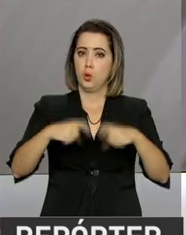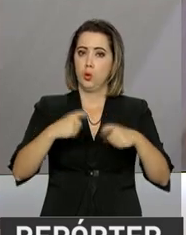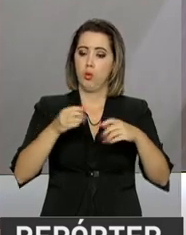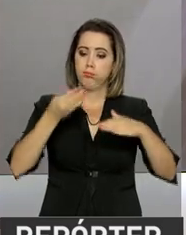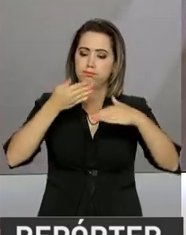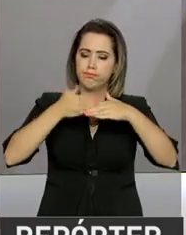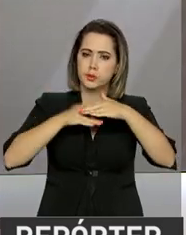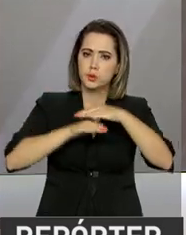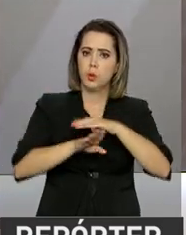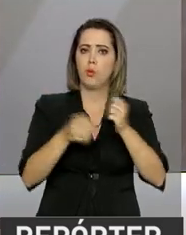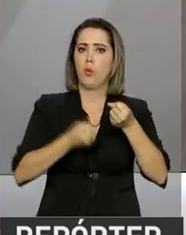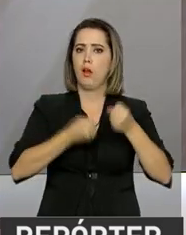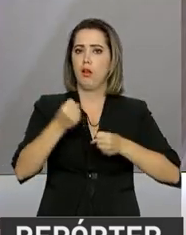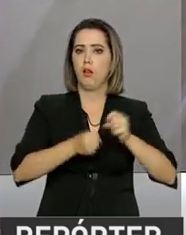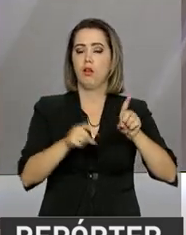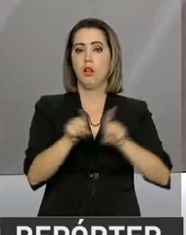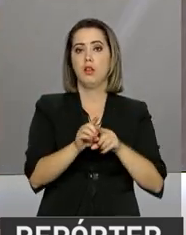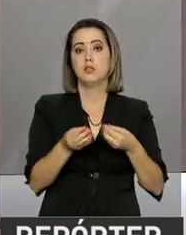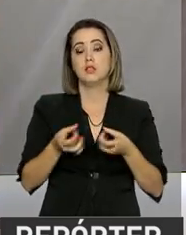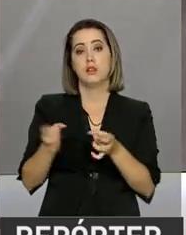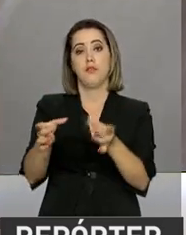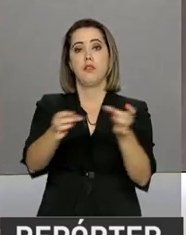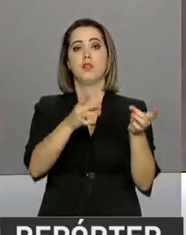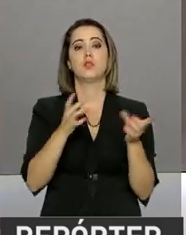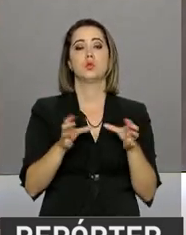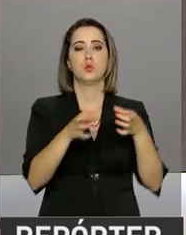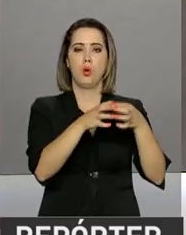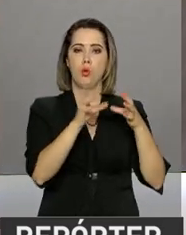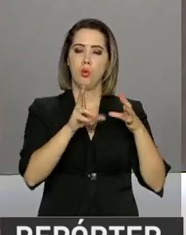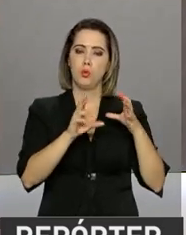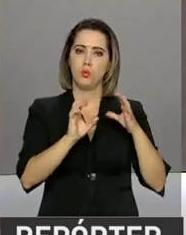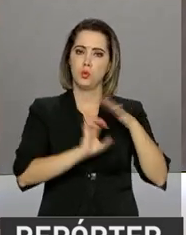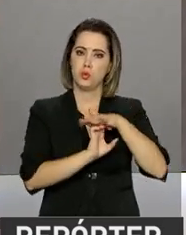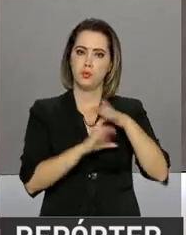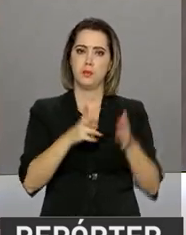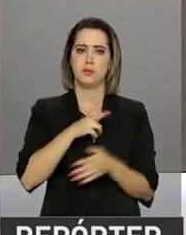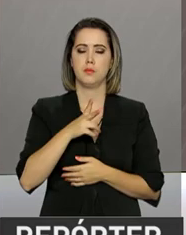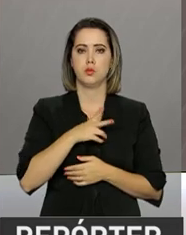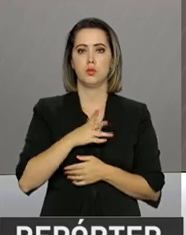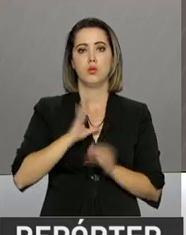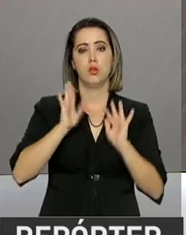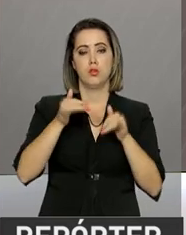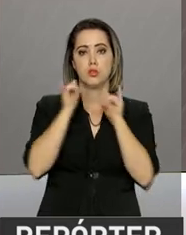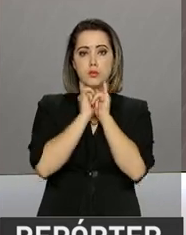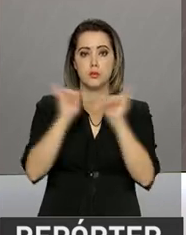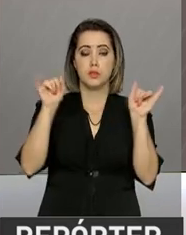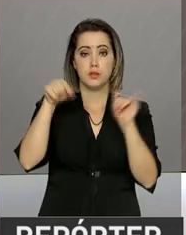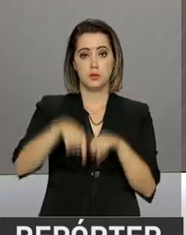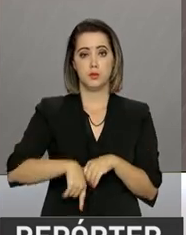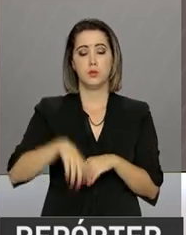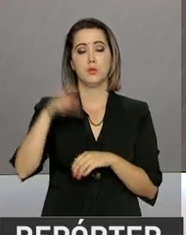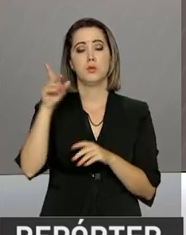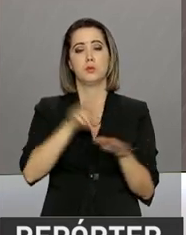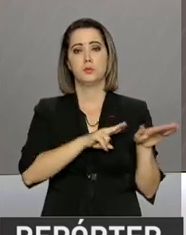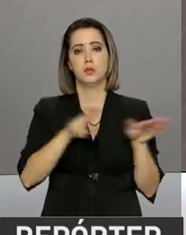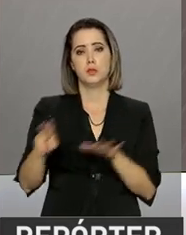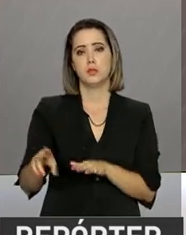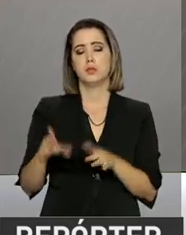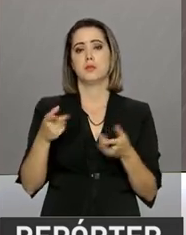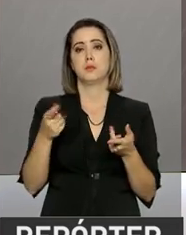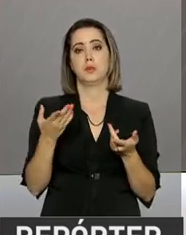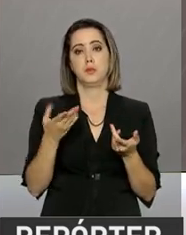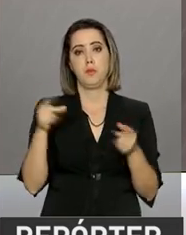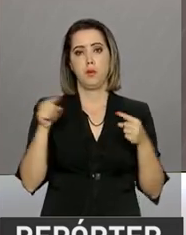dois parques nacionais serão concedidos à iniciativa privada. Os editais foram lançados esta semana pelo Instituto Chico